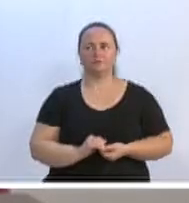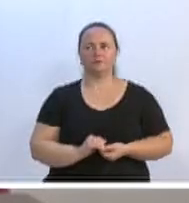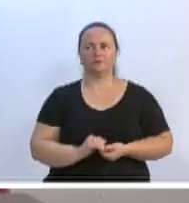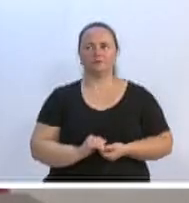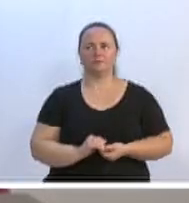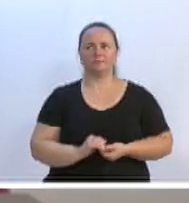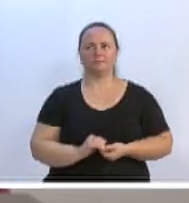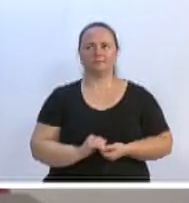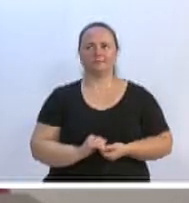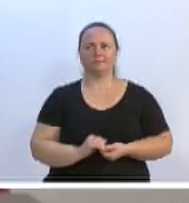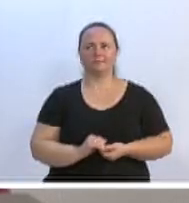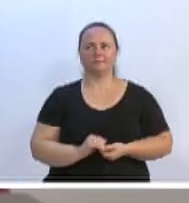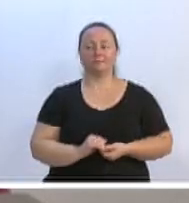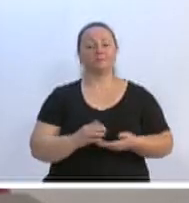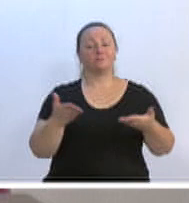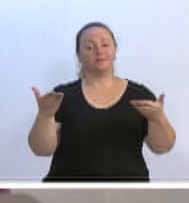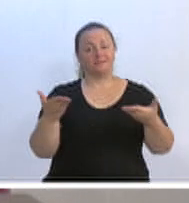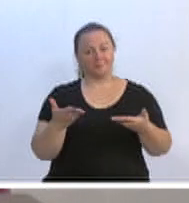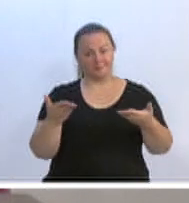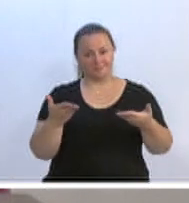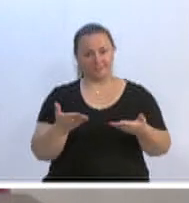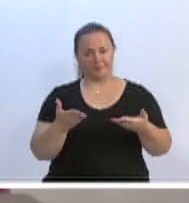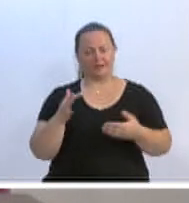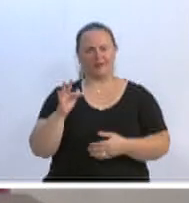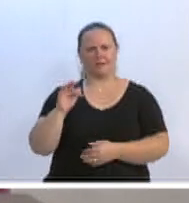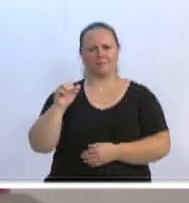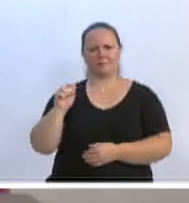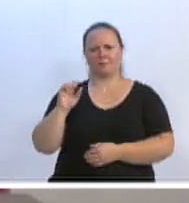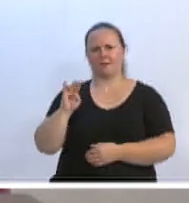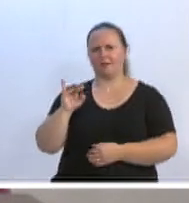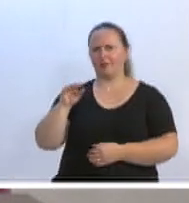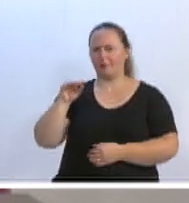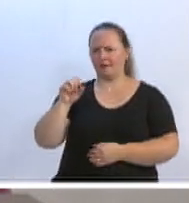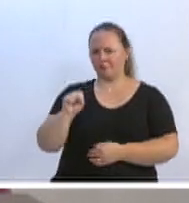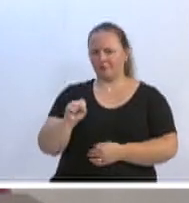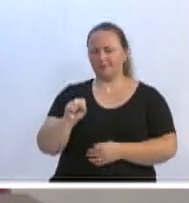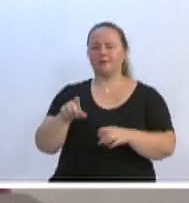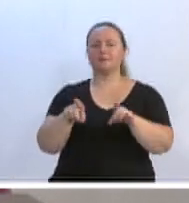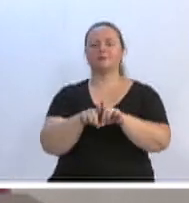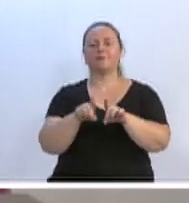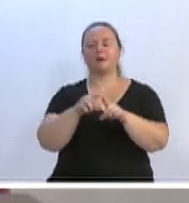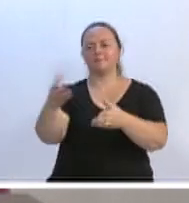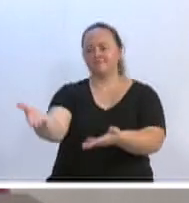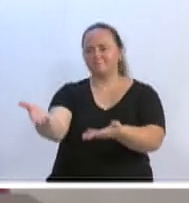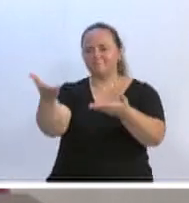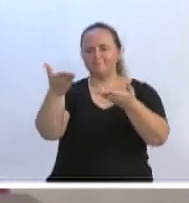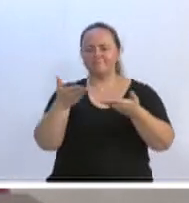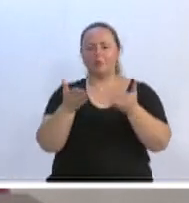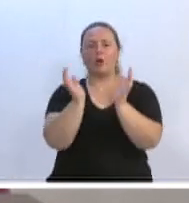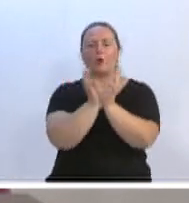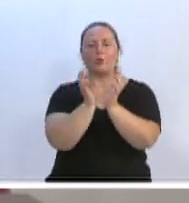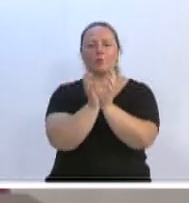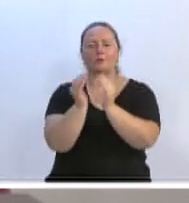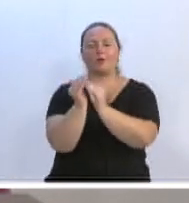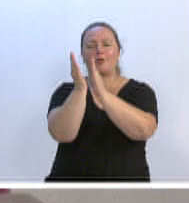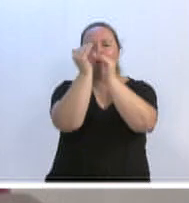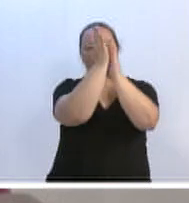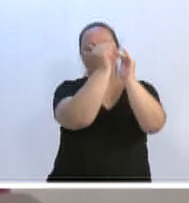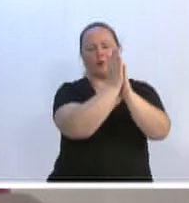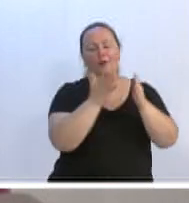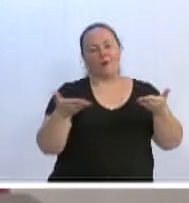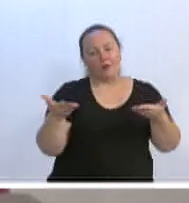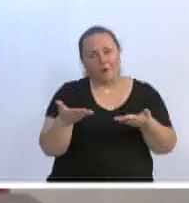Temos o pastor Fádios e convidamos o grupo de louvor da Igreja Maranata